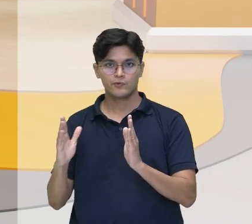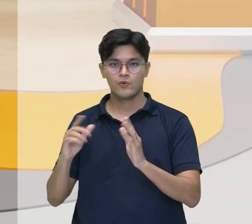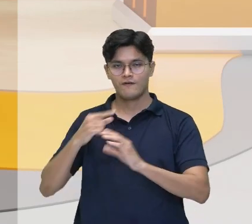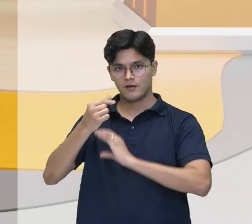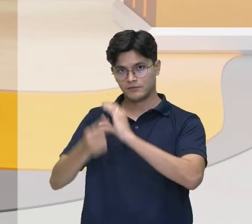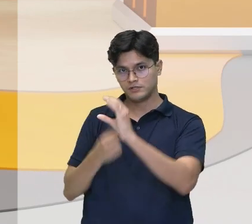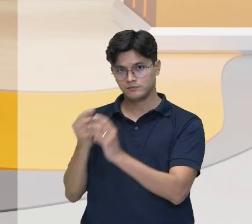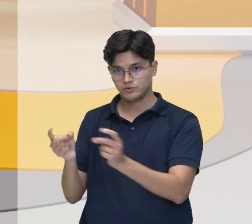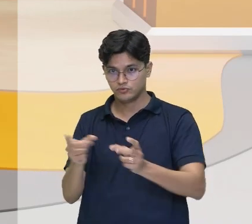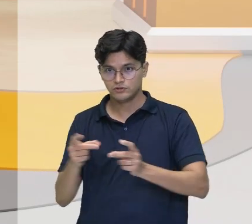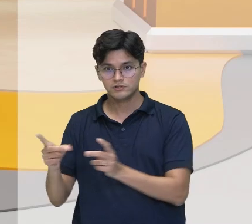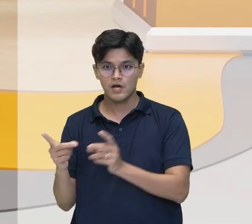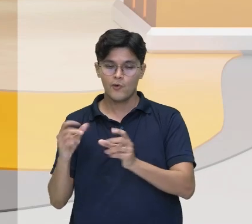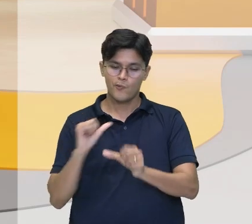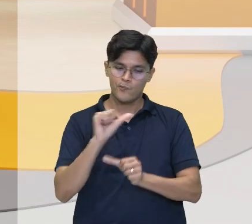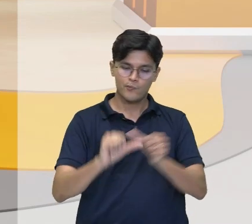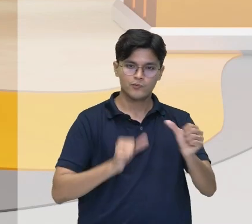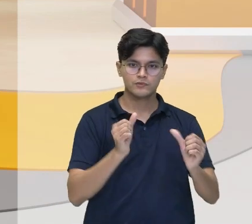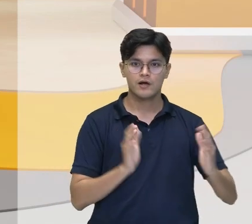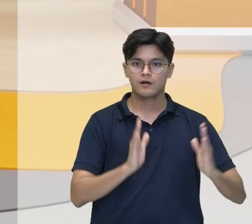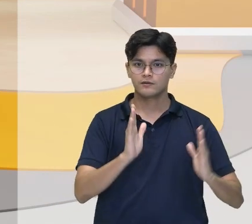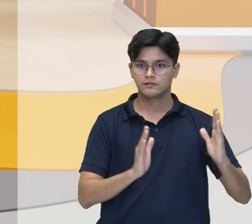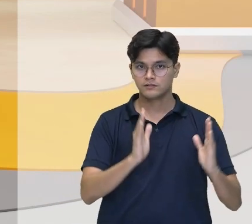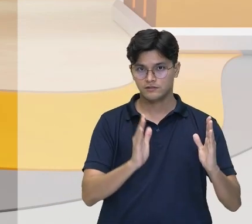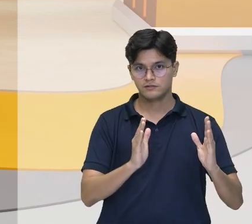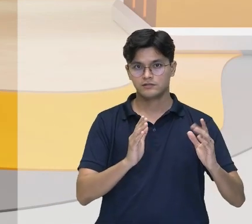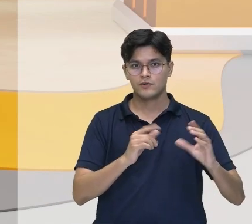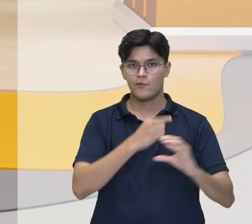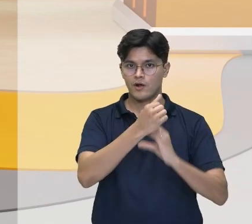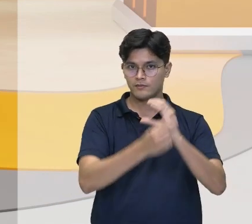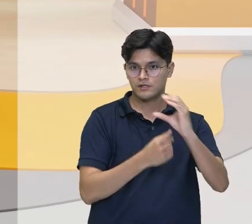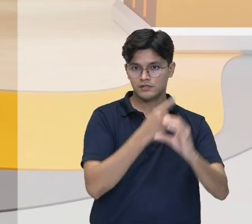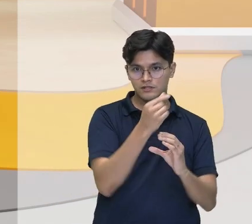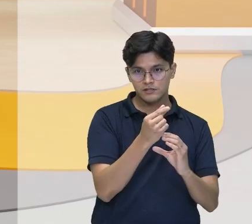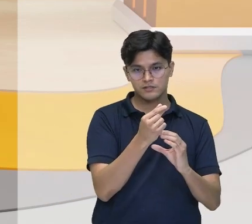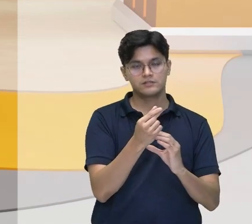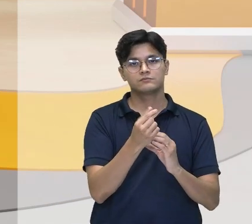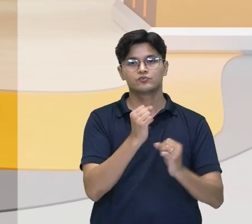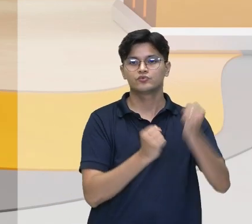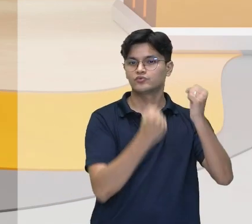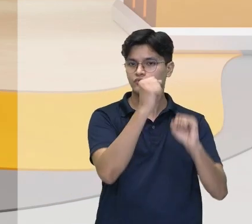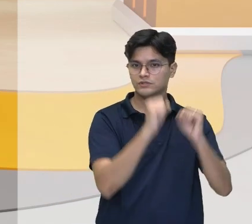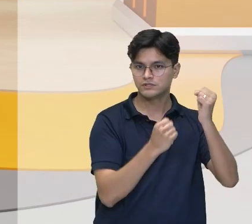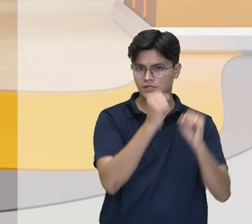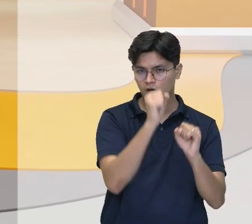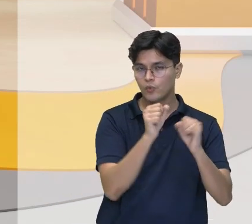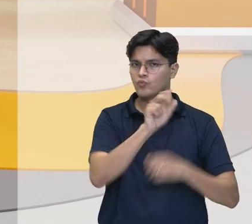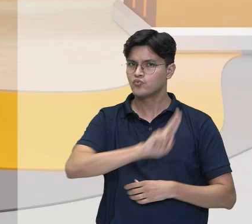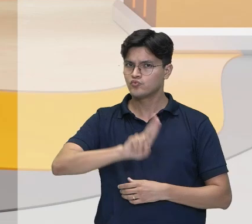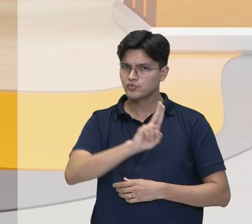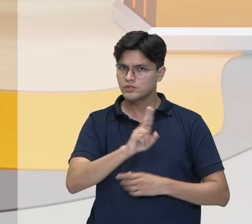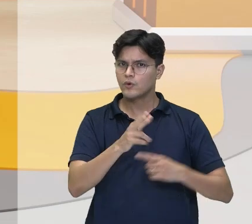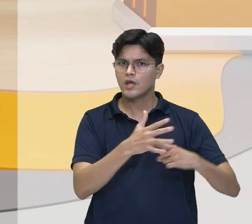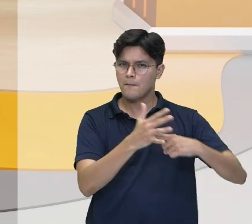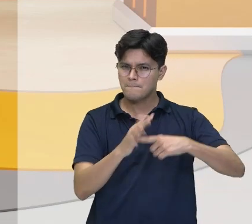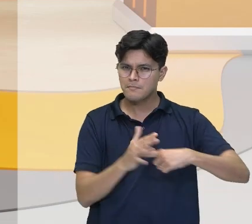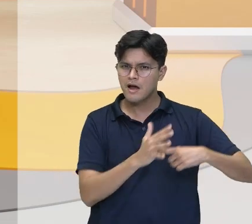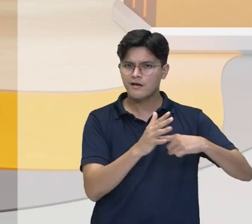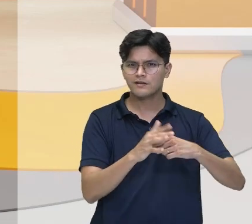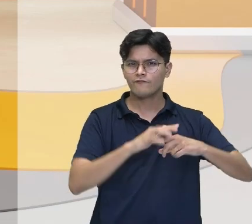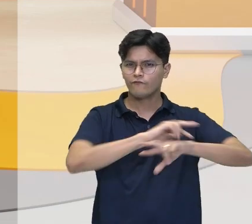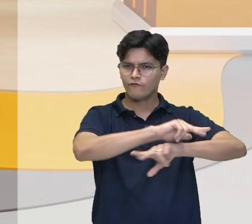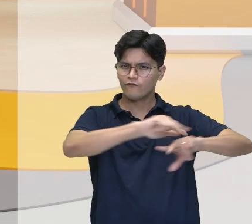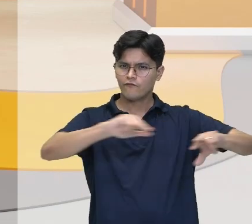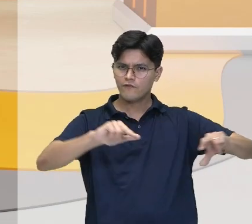E eu gostaria de comentar uma coisa com vocês, que é sobre essa fase industrial do modo de produção capitalista, que começa com a Revolução